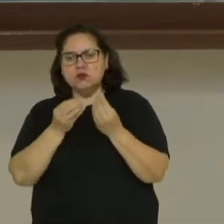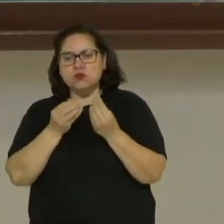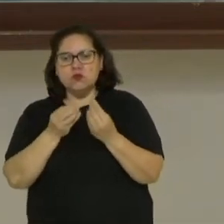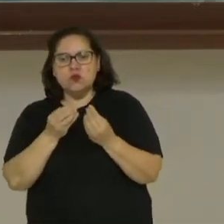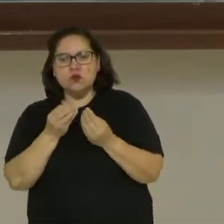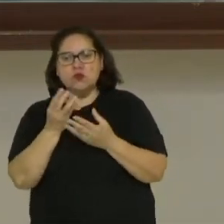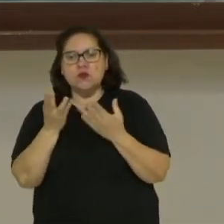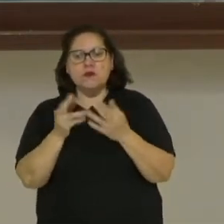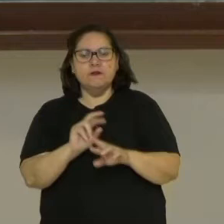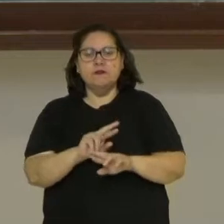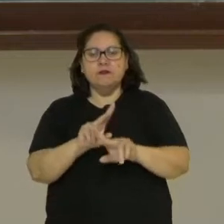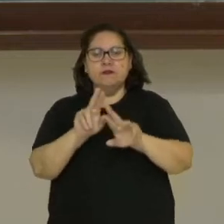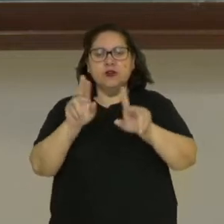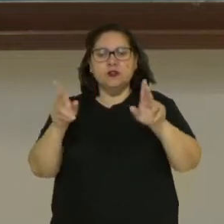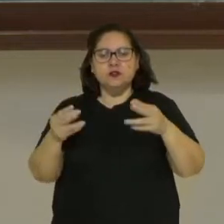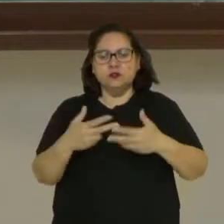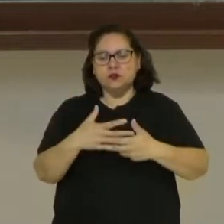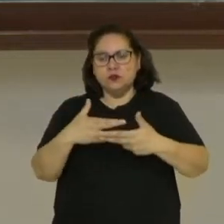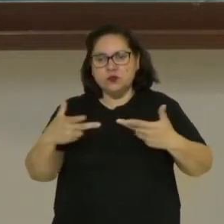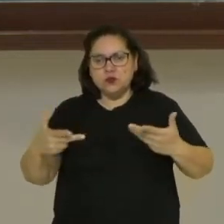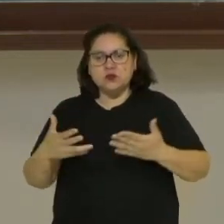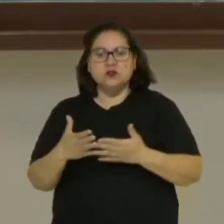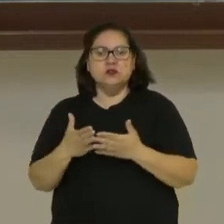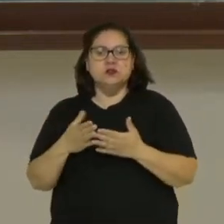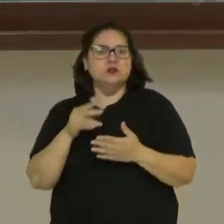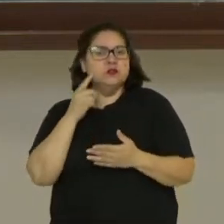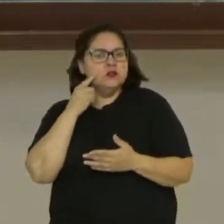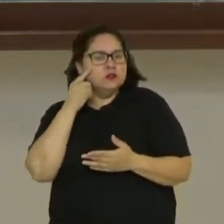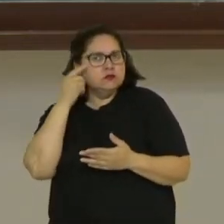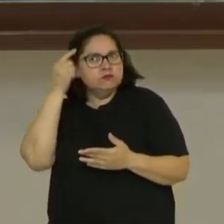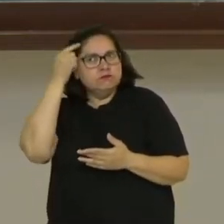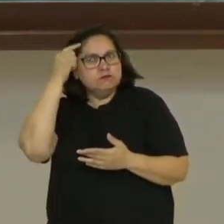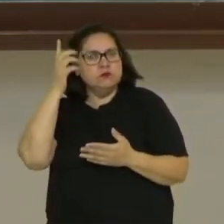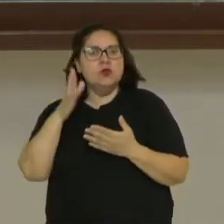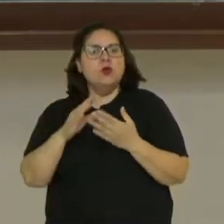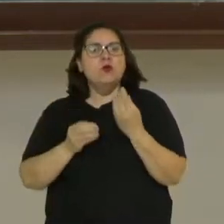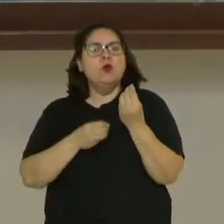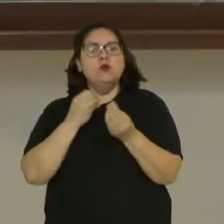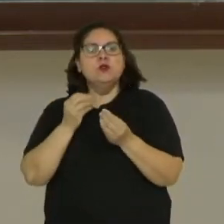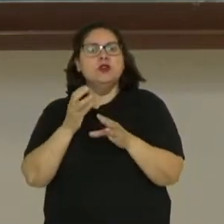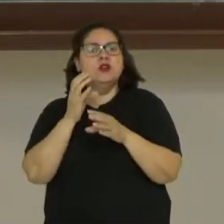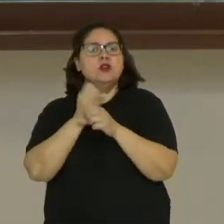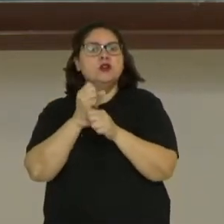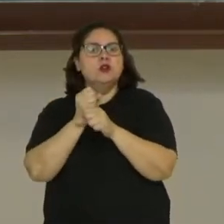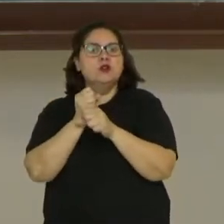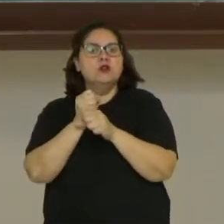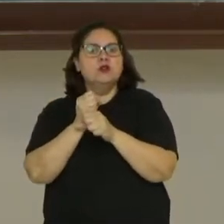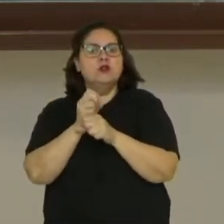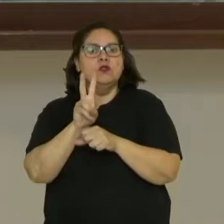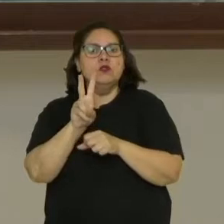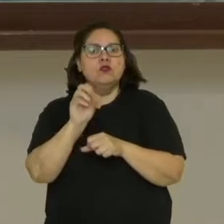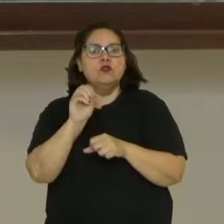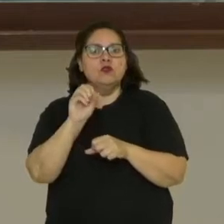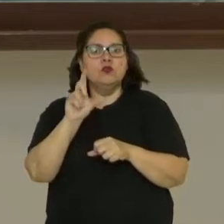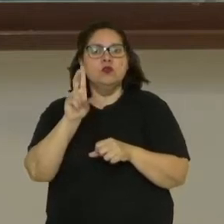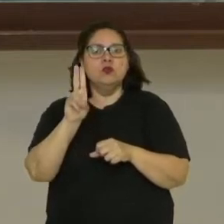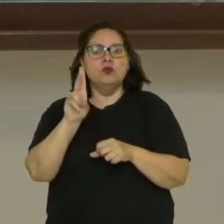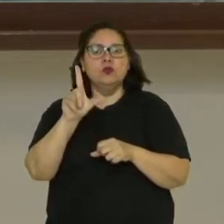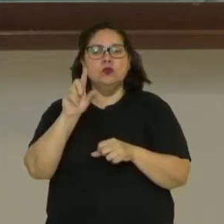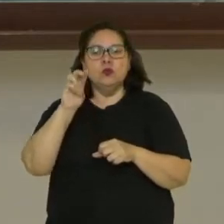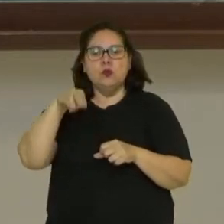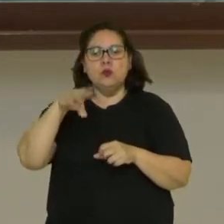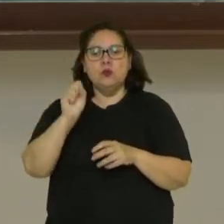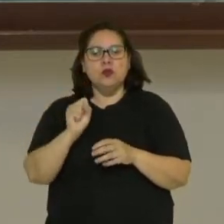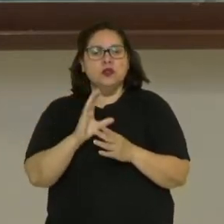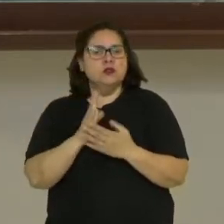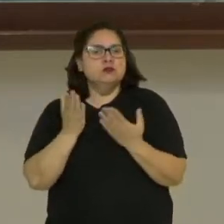cone em vários objetos. E daí vem aquela coisa, como é que a gente calcula o volume de um tronco de cone?